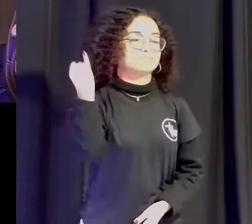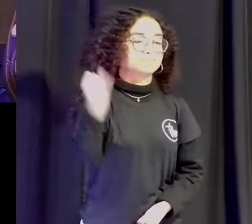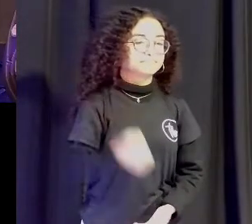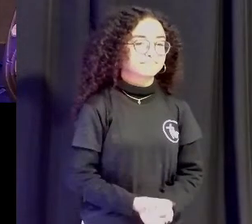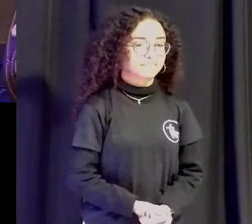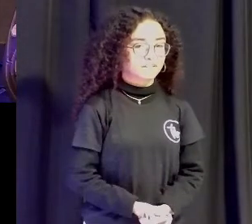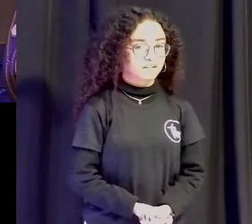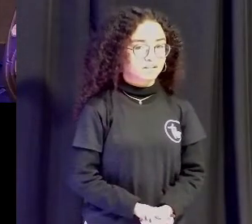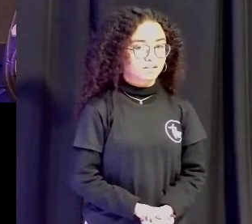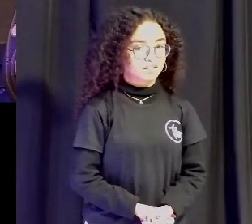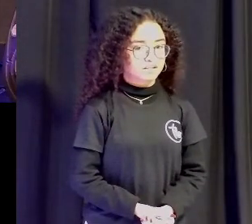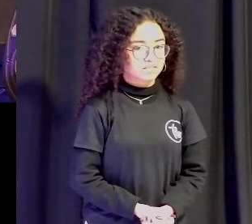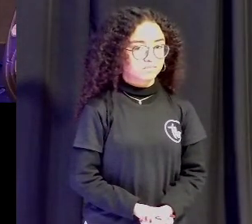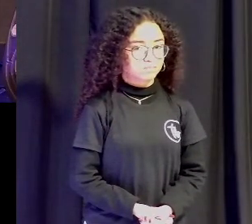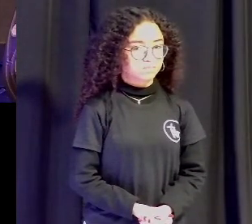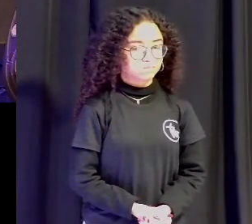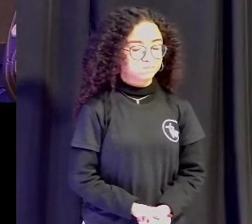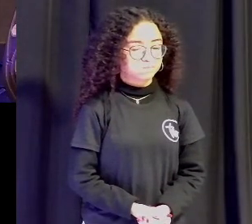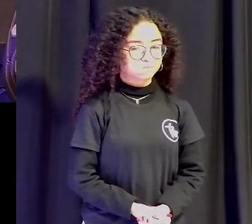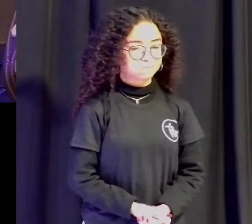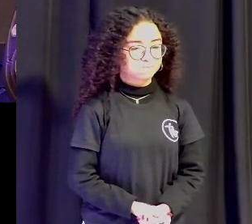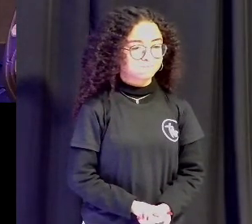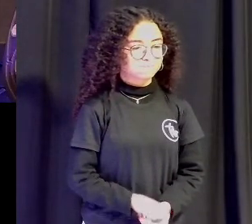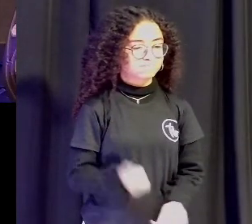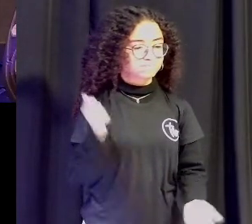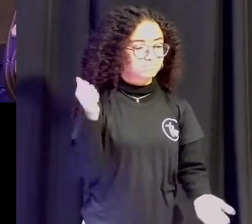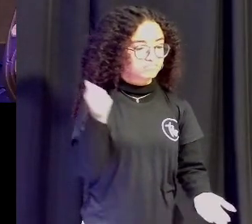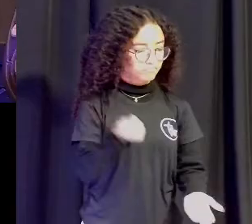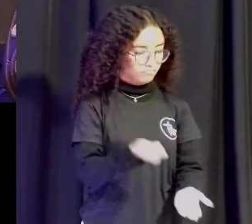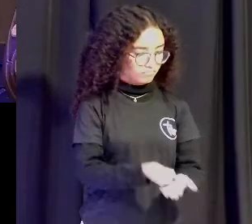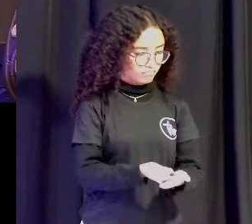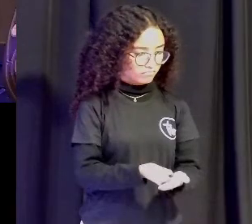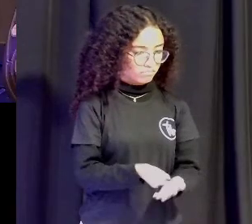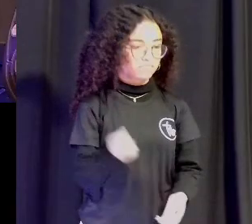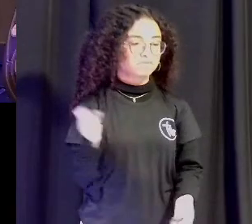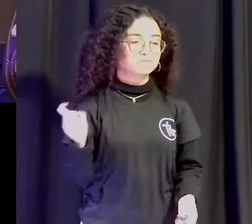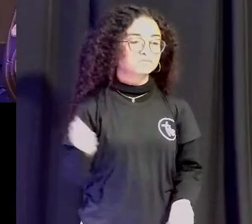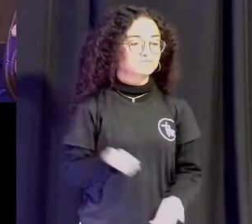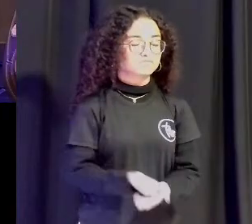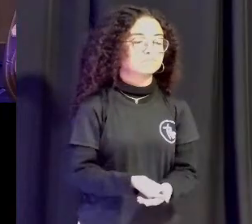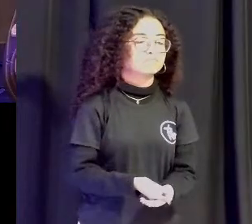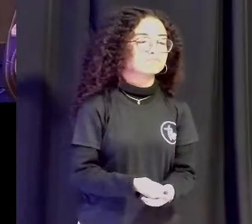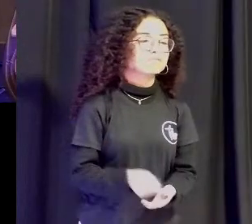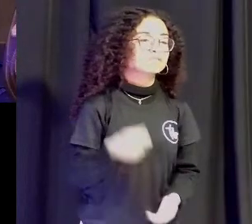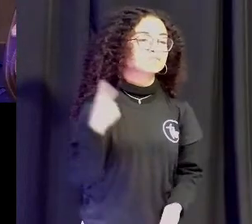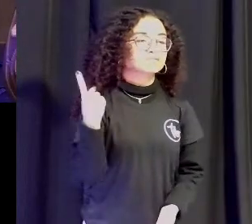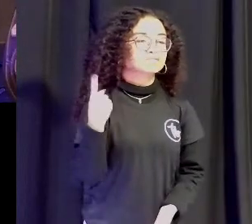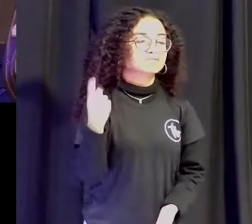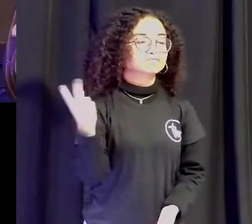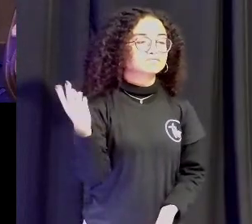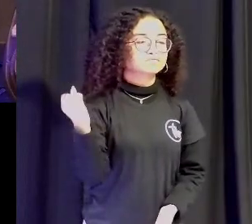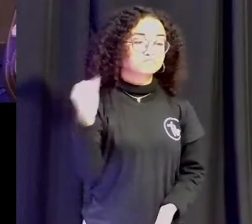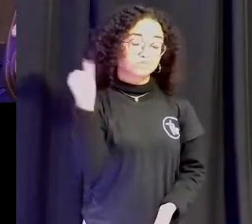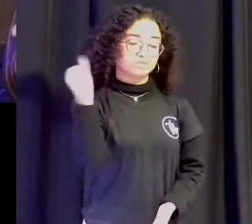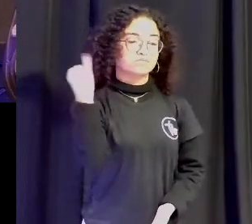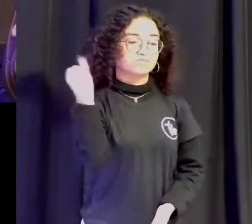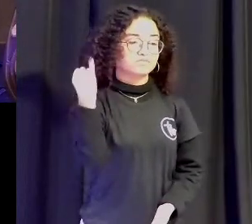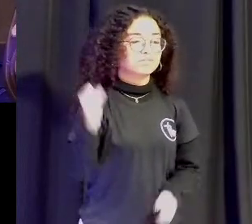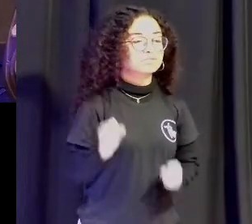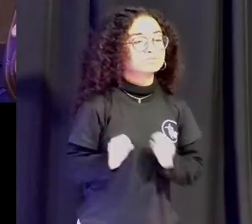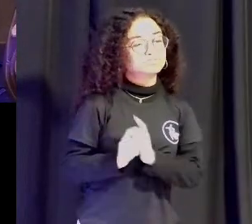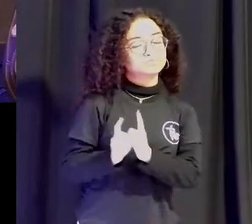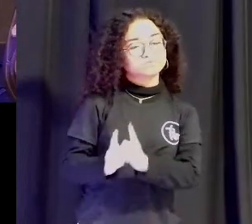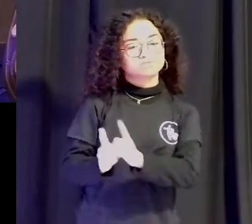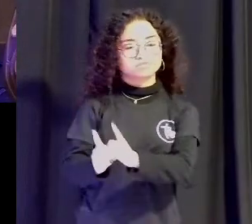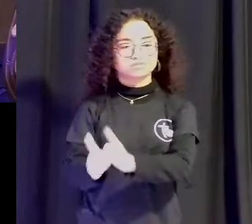algumas afirmações importantes dos discípulos de Jesus, as autoridades religiosas, registrados no